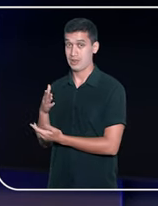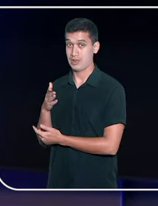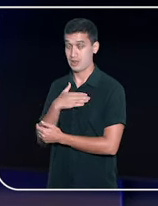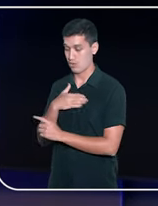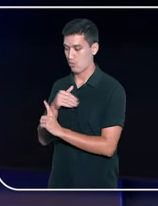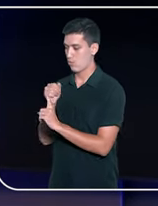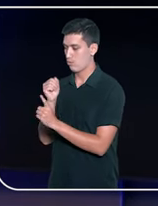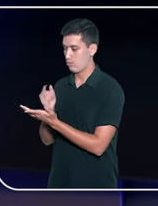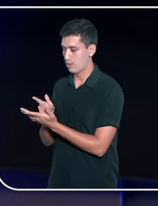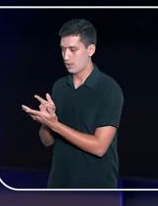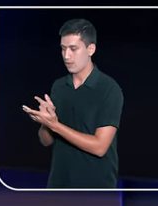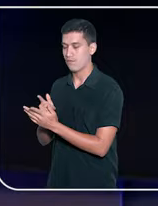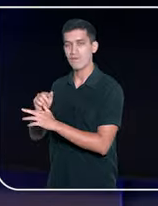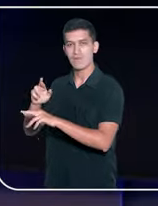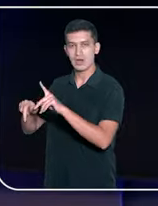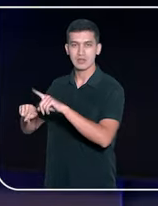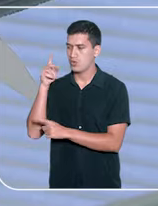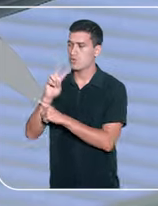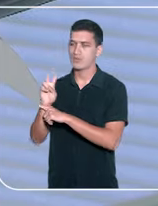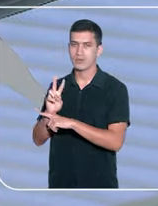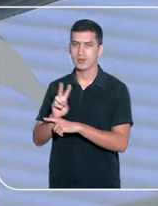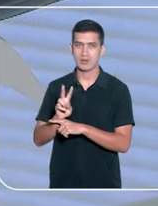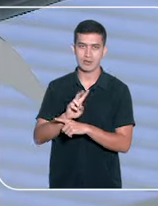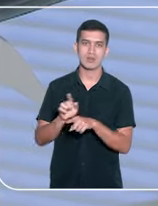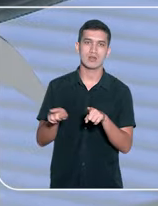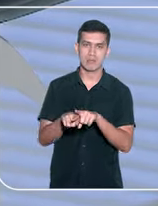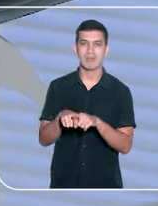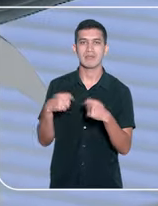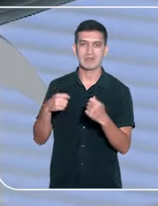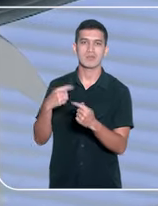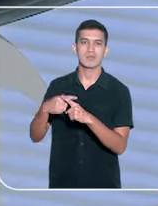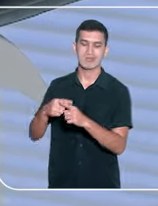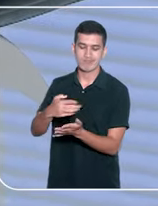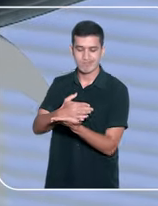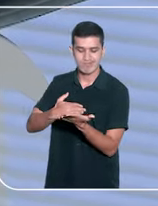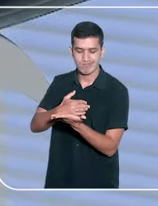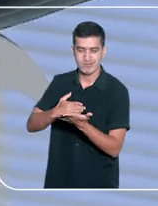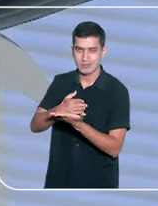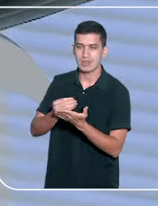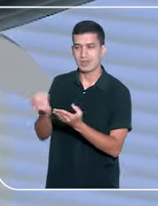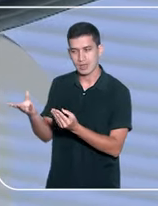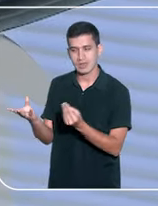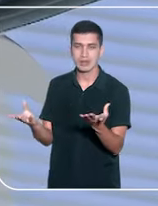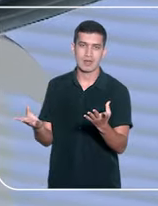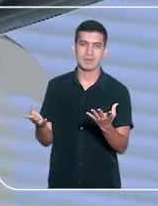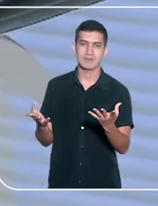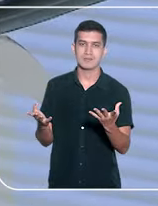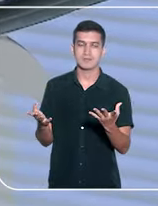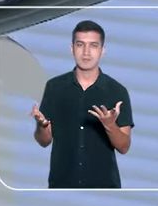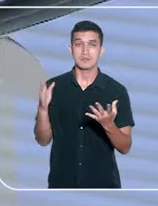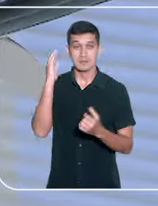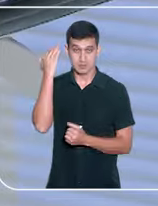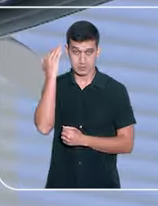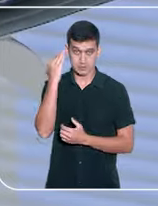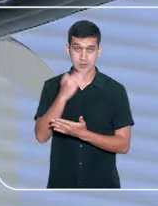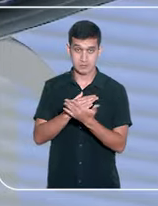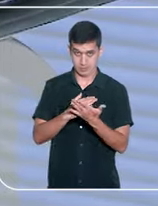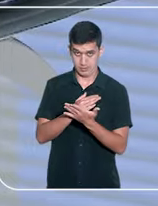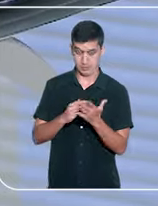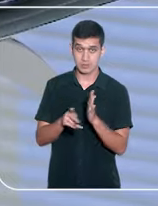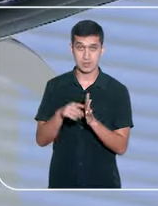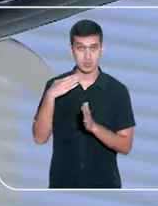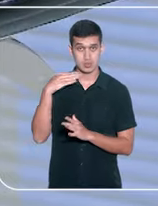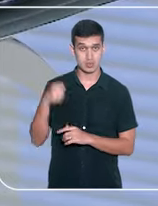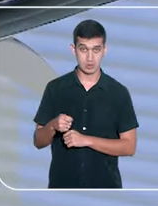entra na partilha após o divórcio no caso analisado depois de se divorciar uma mulher ajuizou uma ação